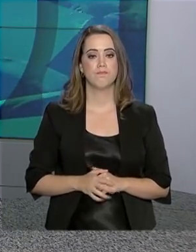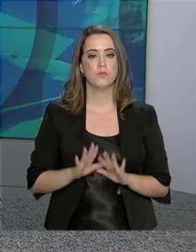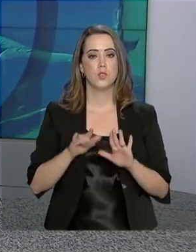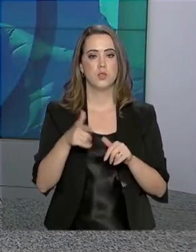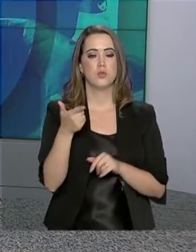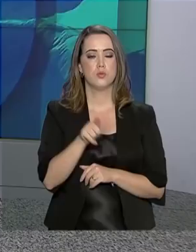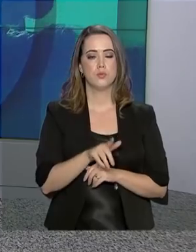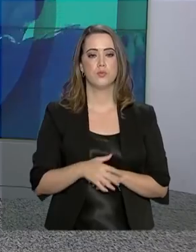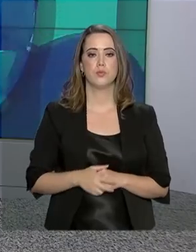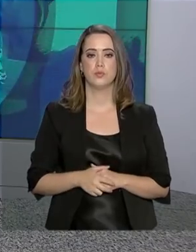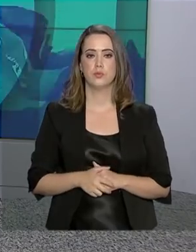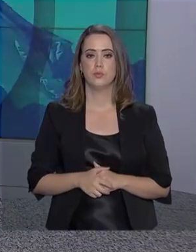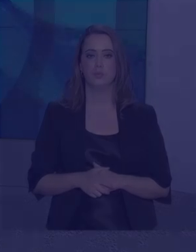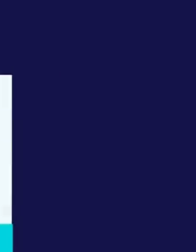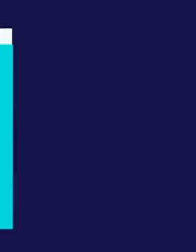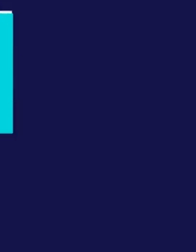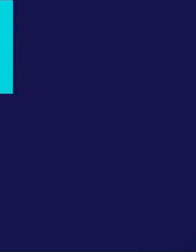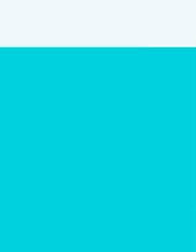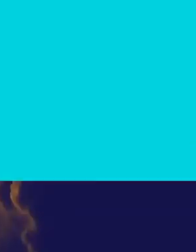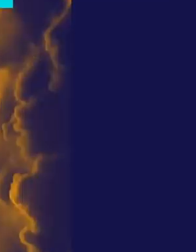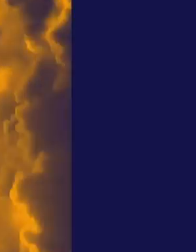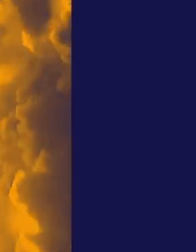a gente volta já já